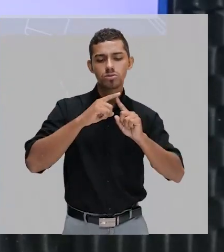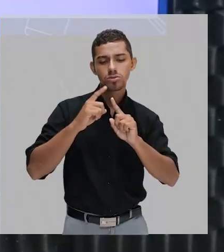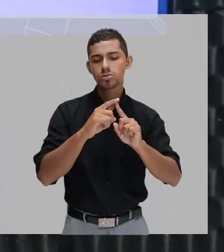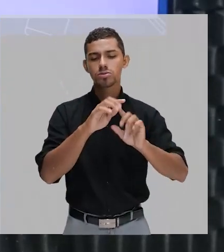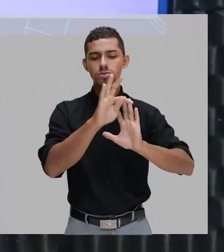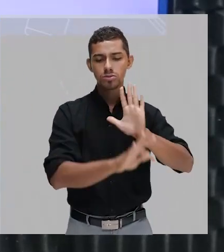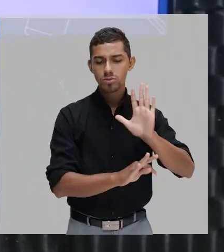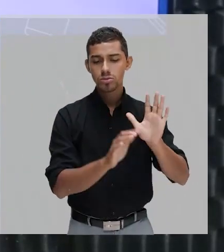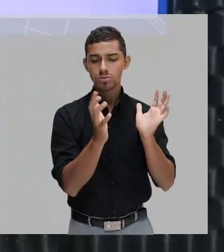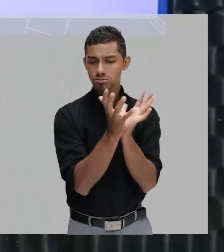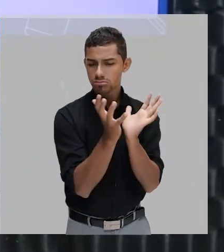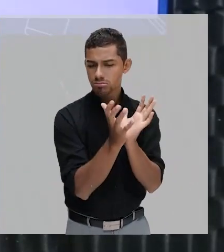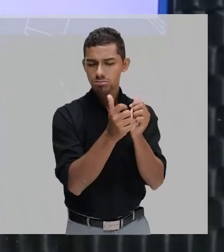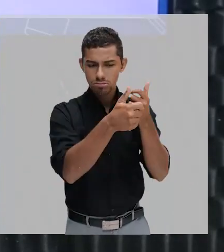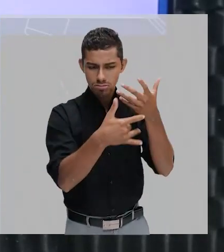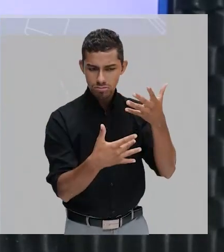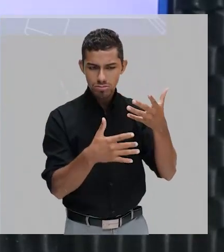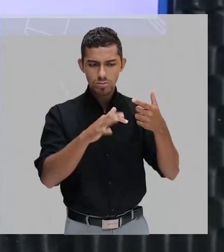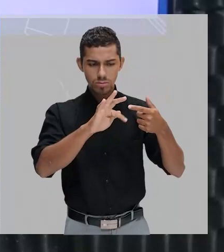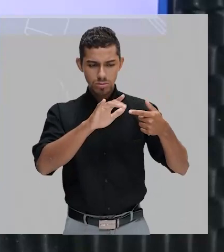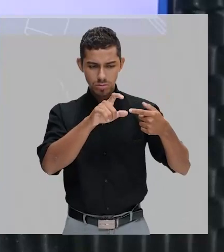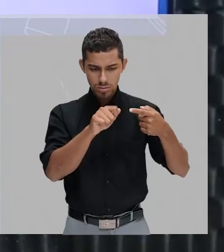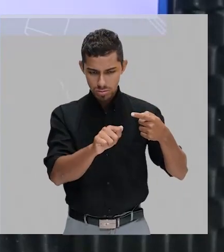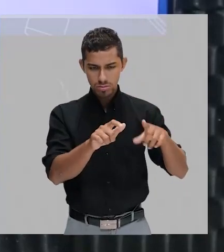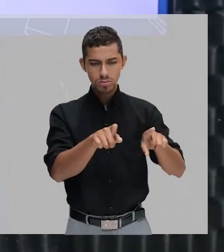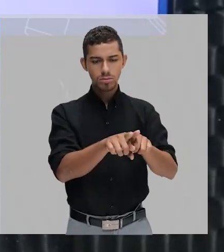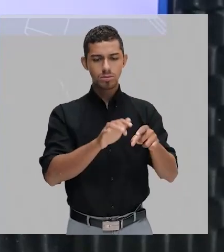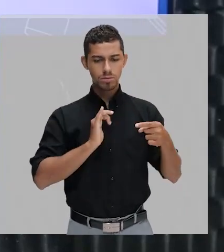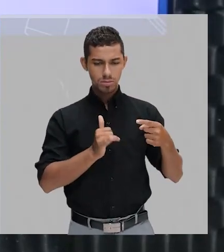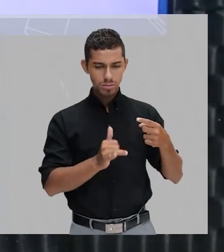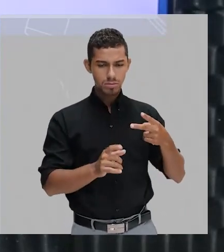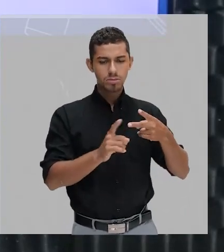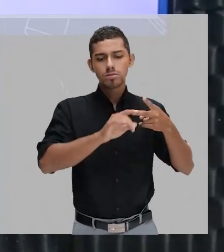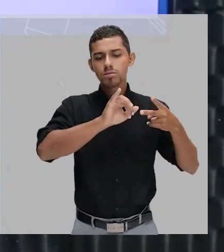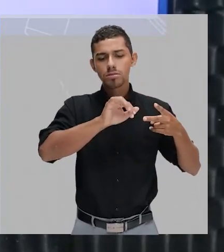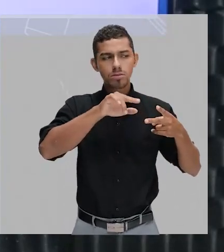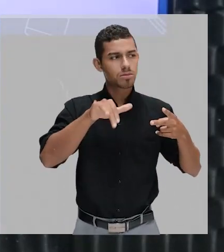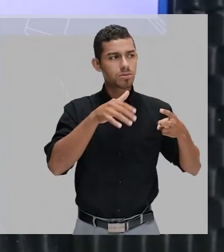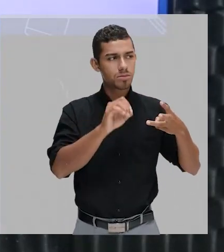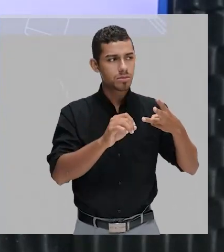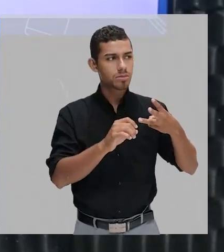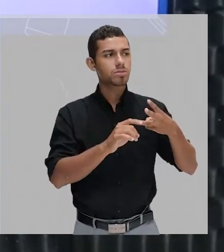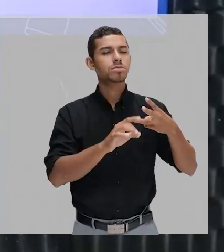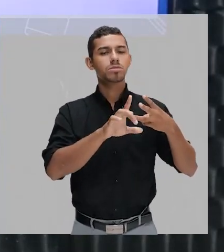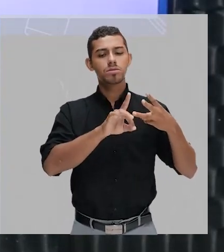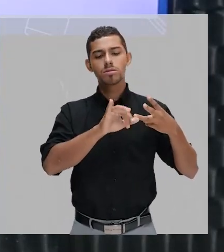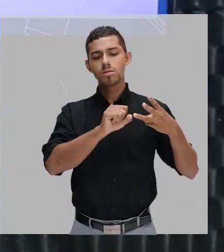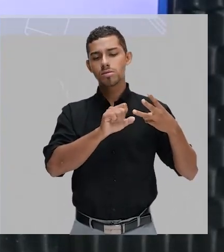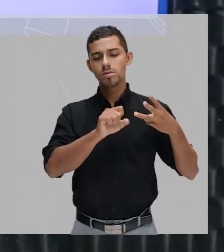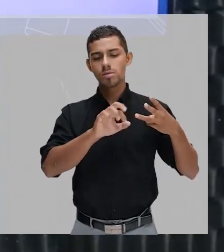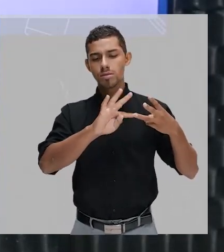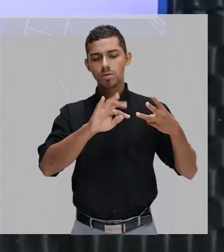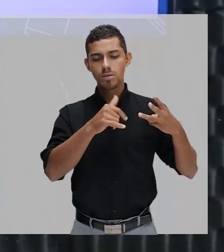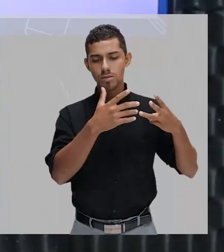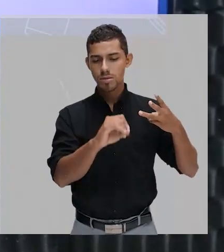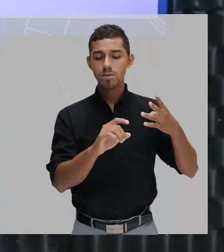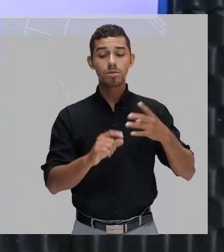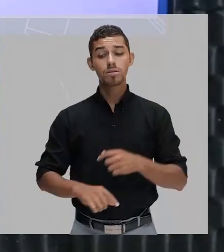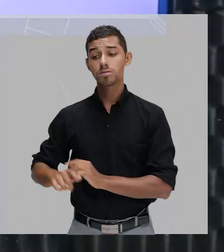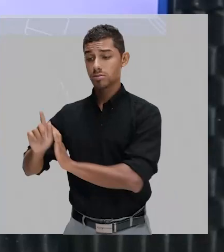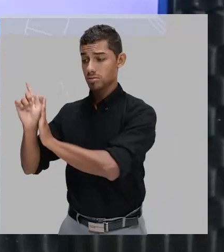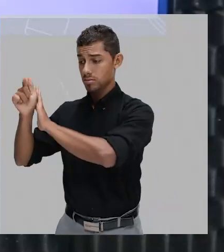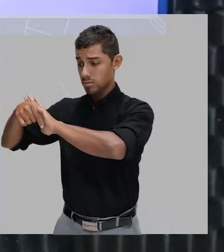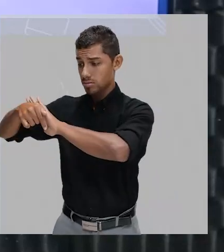São categorias já fixas, né? A narração, a injunção, a dissertação, enquanto que os